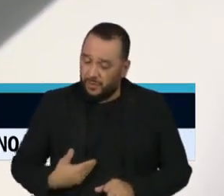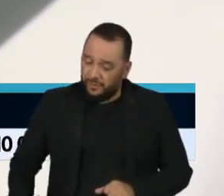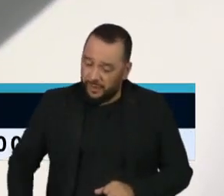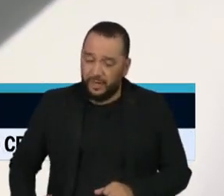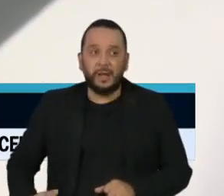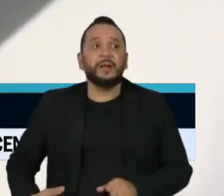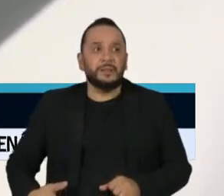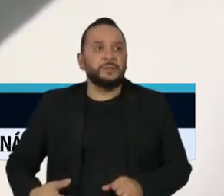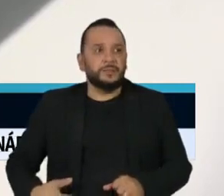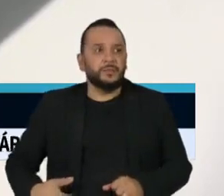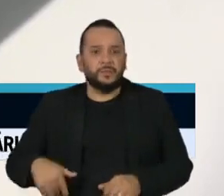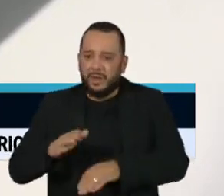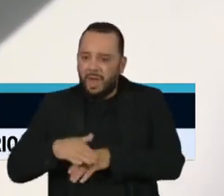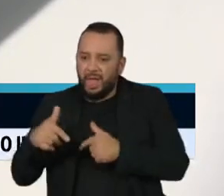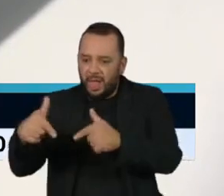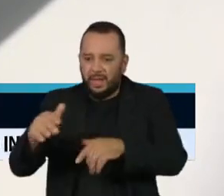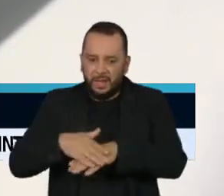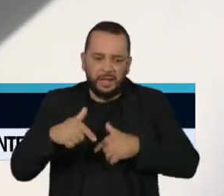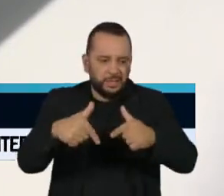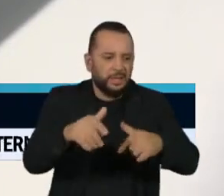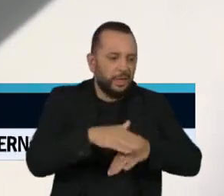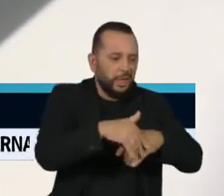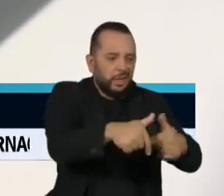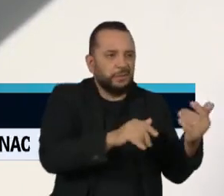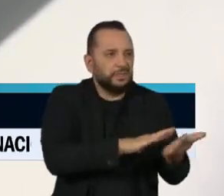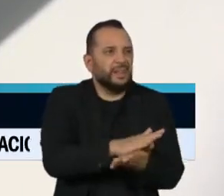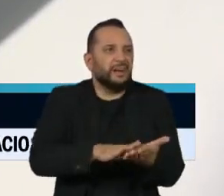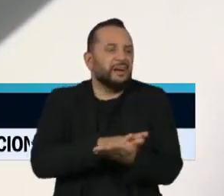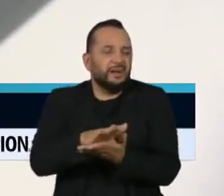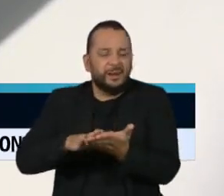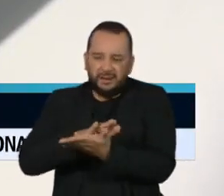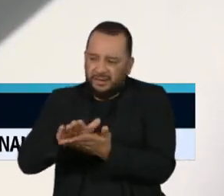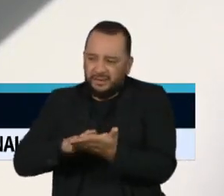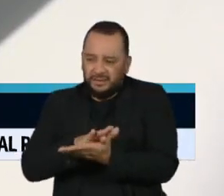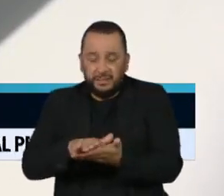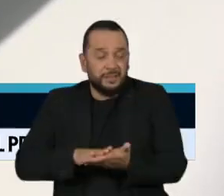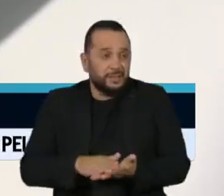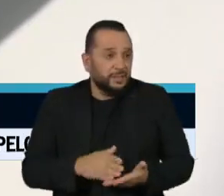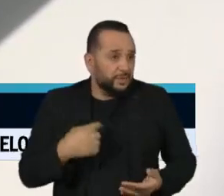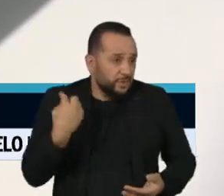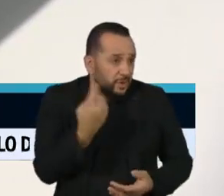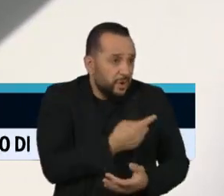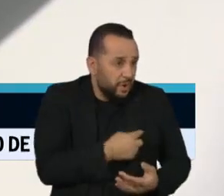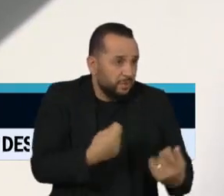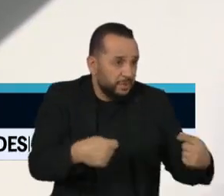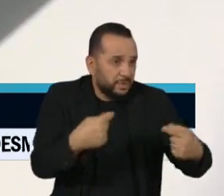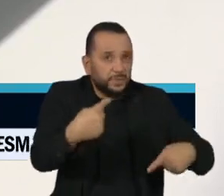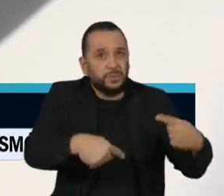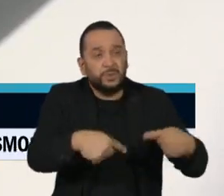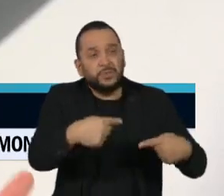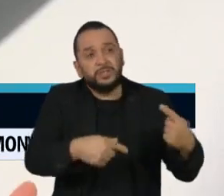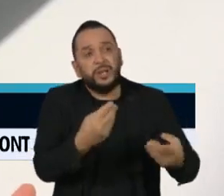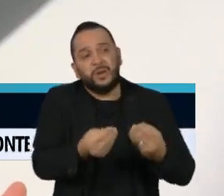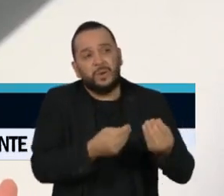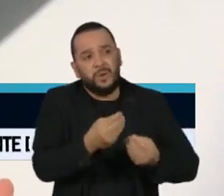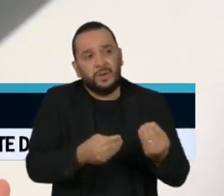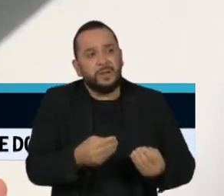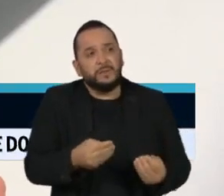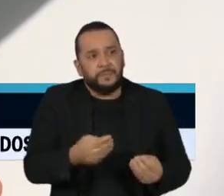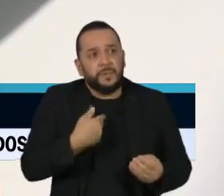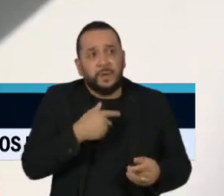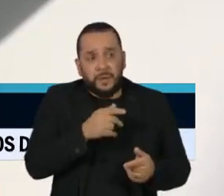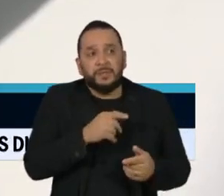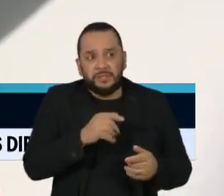mais limitado durante a eleição é portanto eu acho que a gente deveria estar discutindo agora é como limitar o impacto